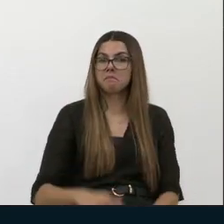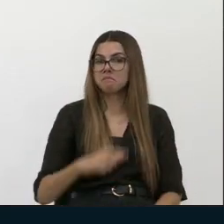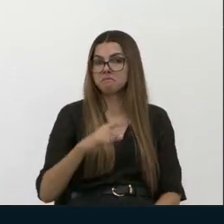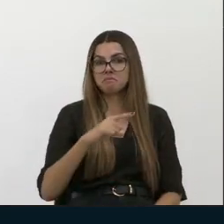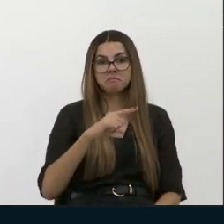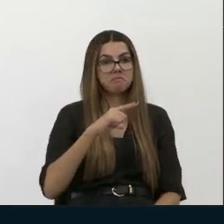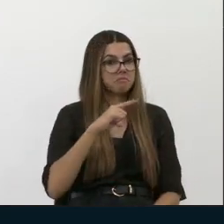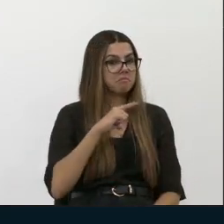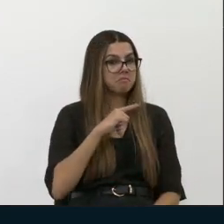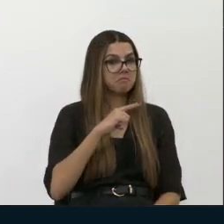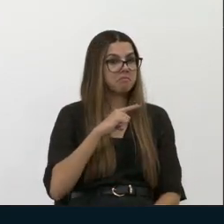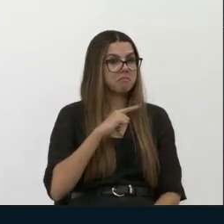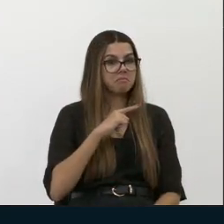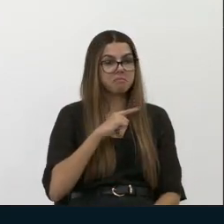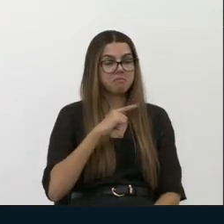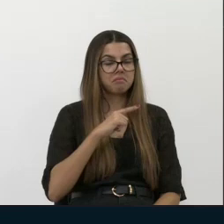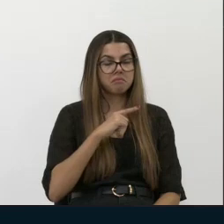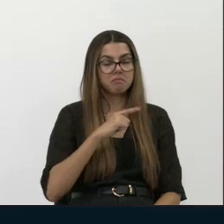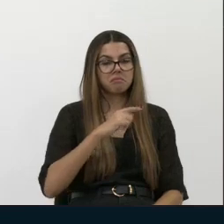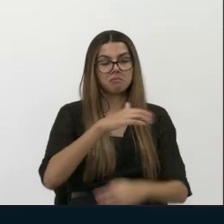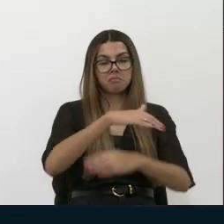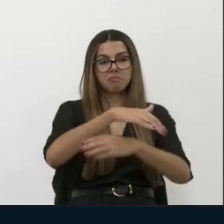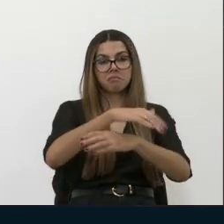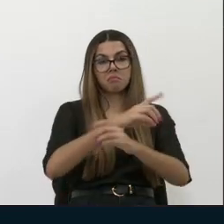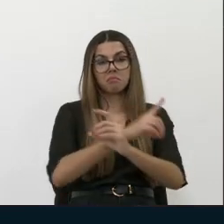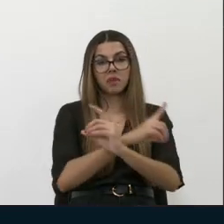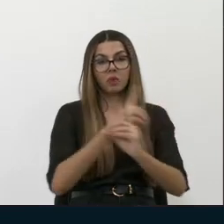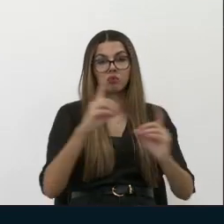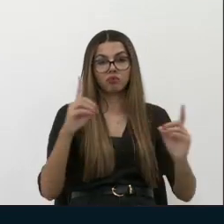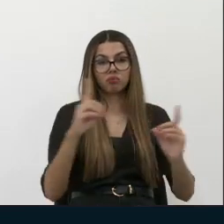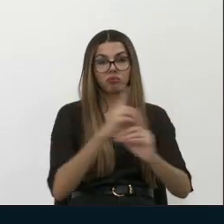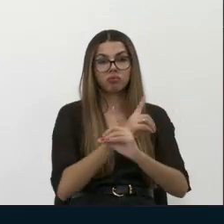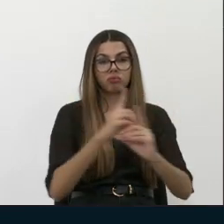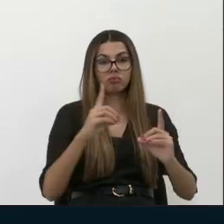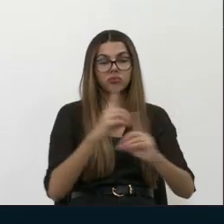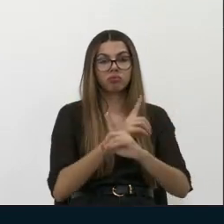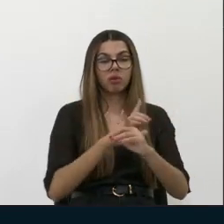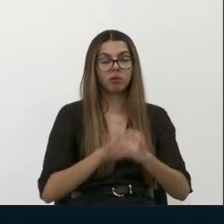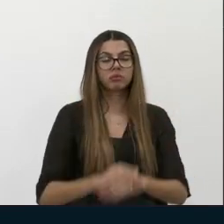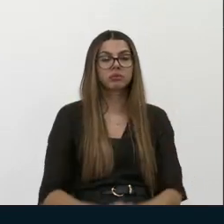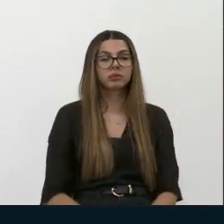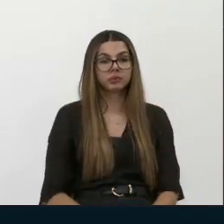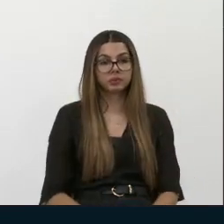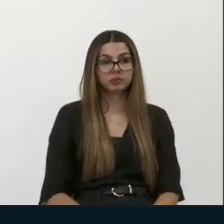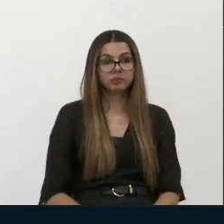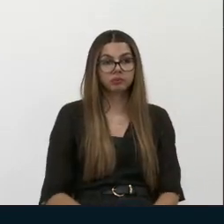retorno sob a rodovia Presidente Dutra, ali no chamado Jacopêssego.